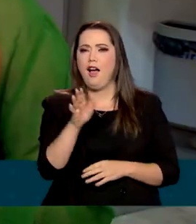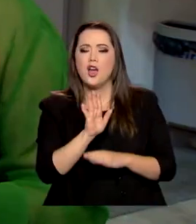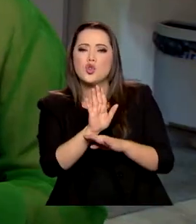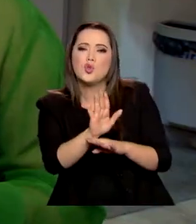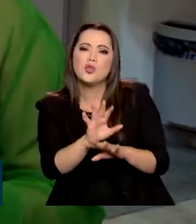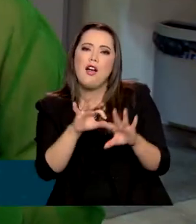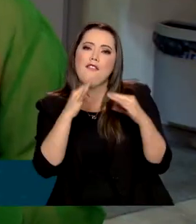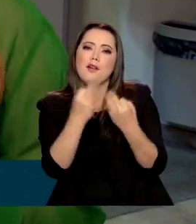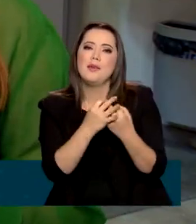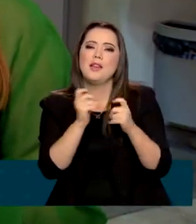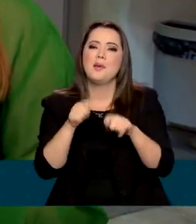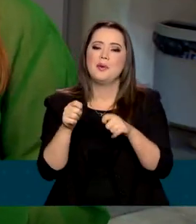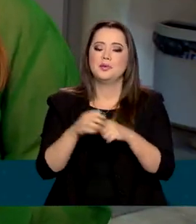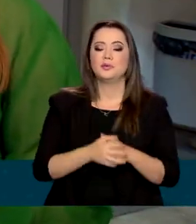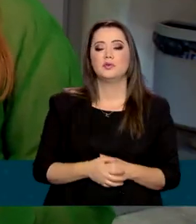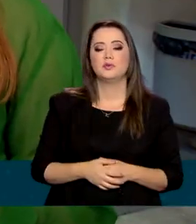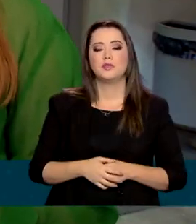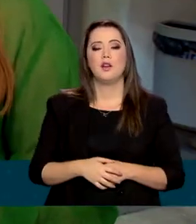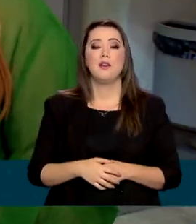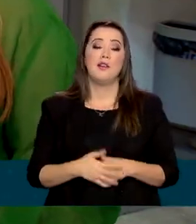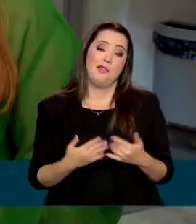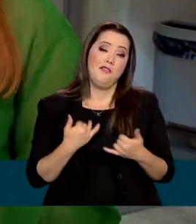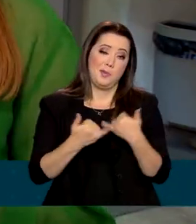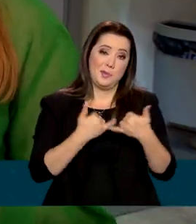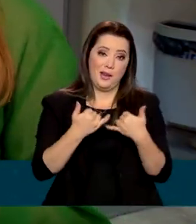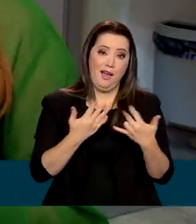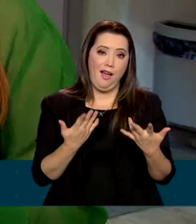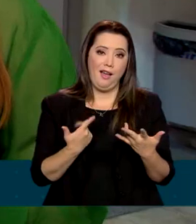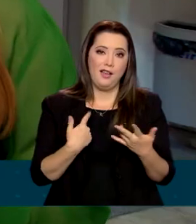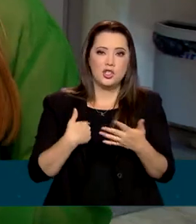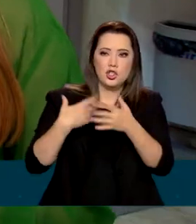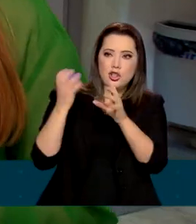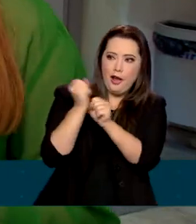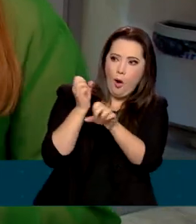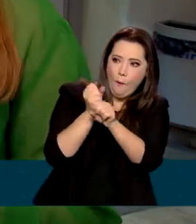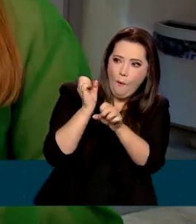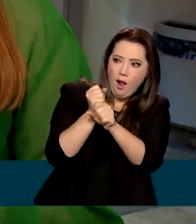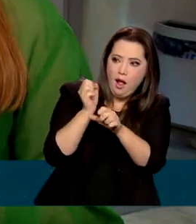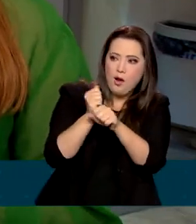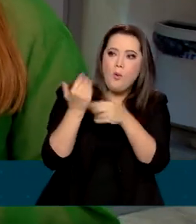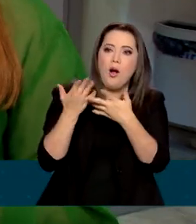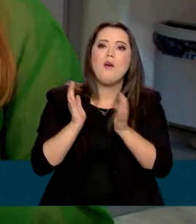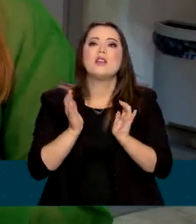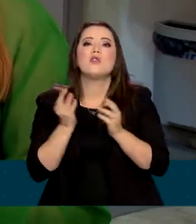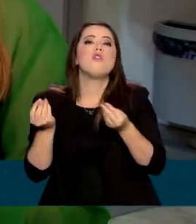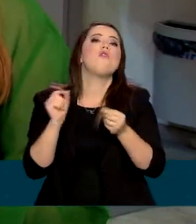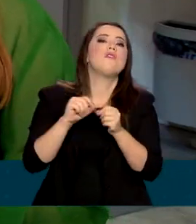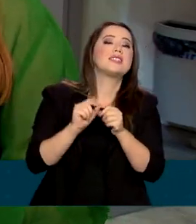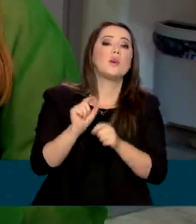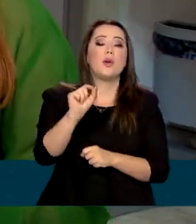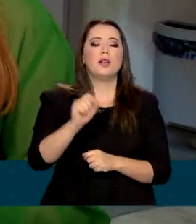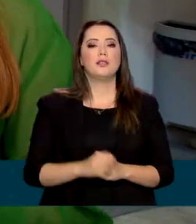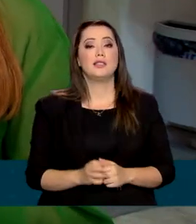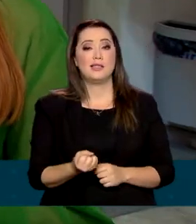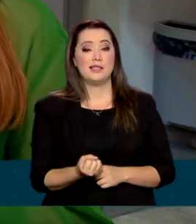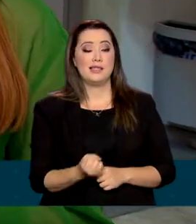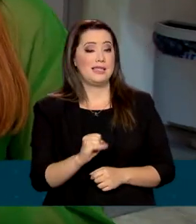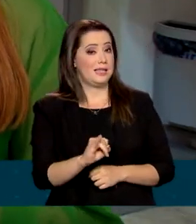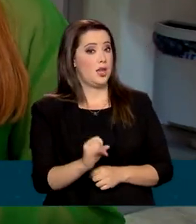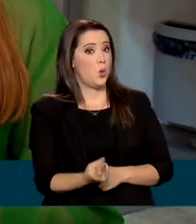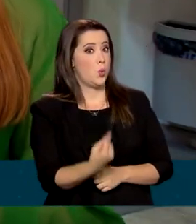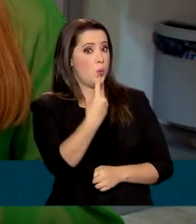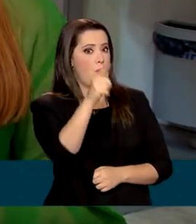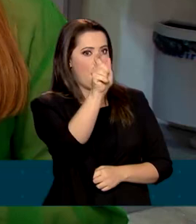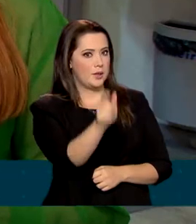brincar de fazer as contas e deixar a imaginação correr solta. Caso apenas um apostador acerte os